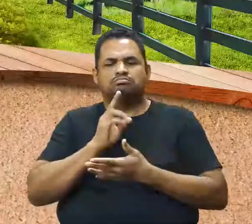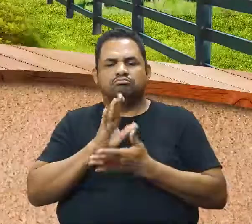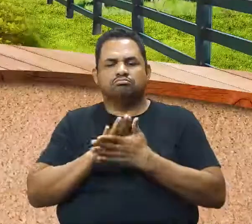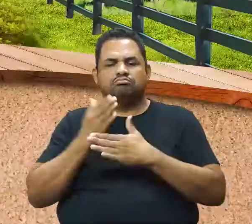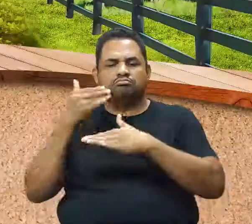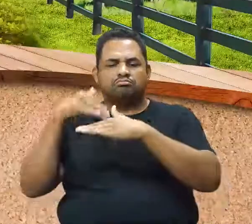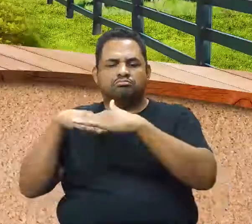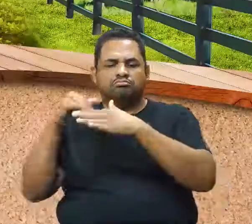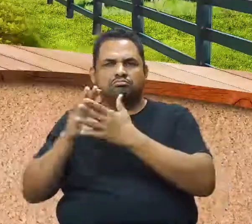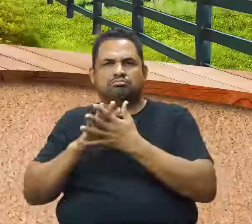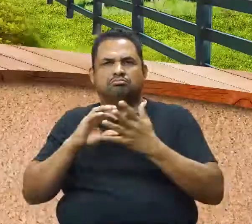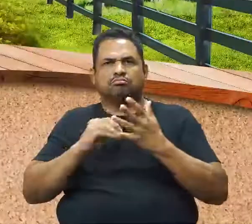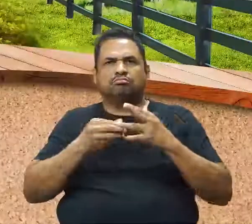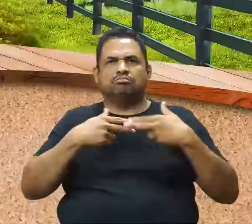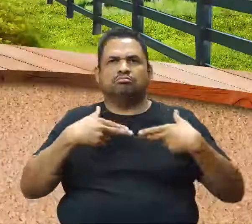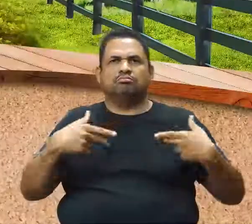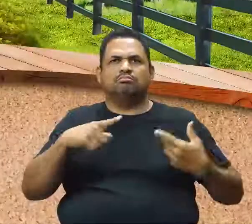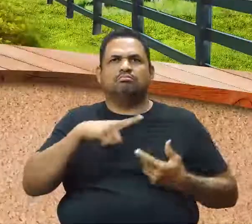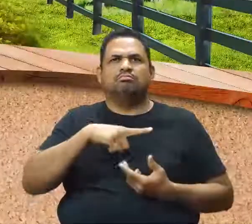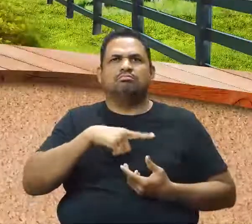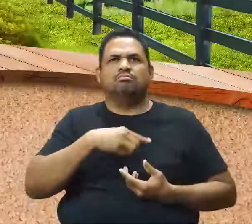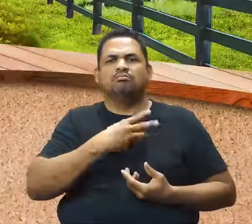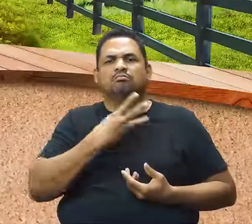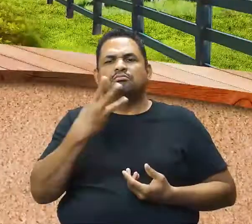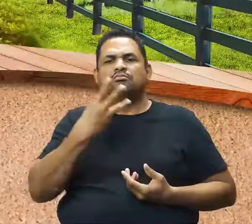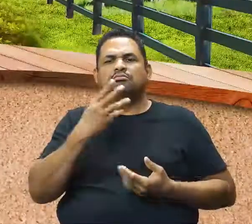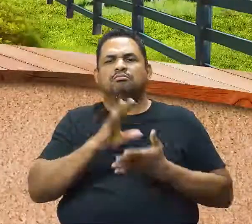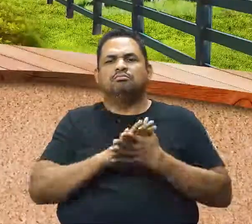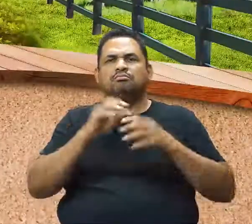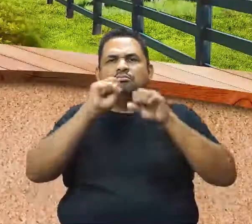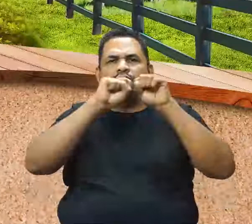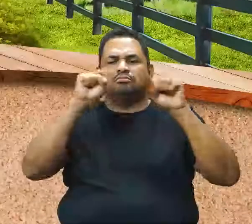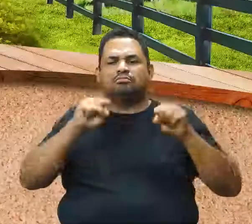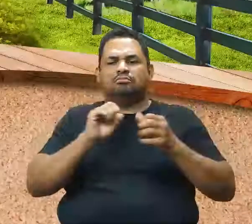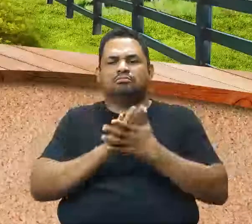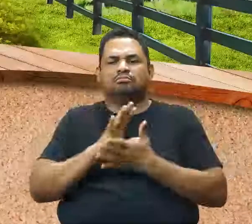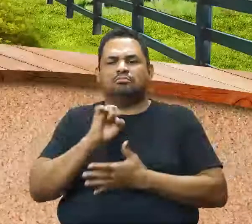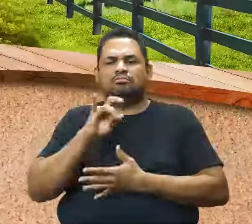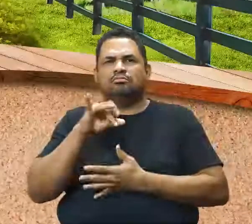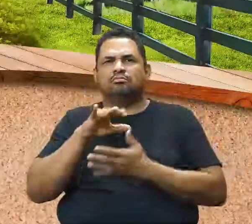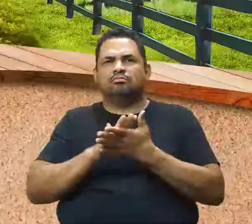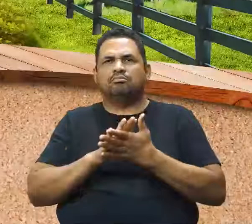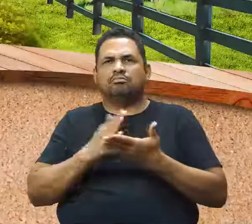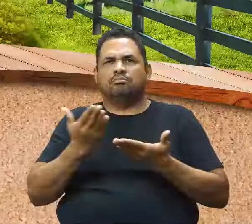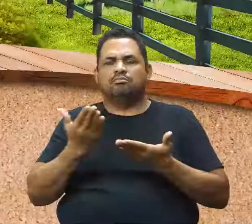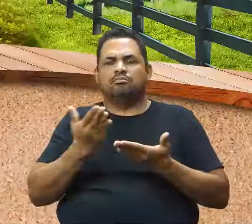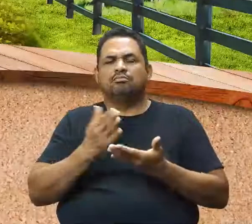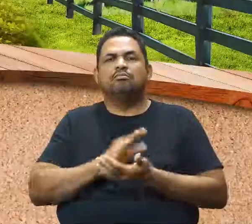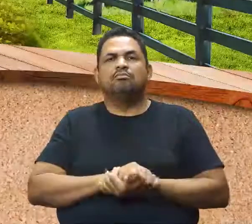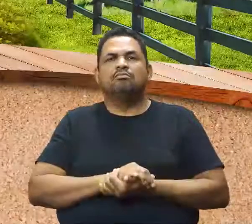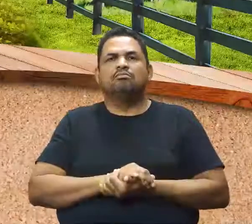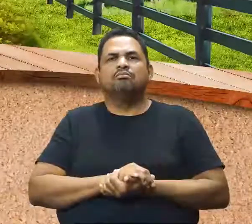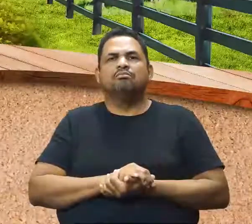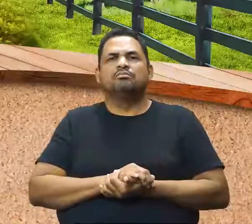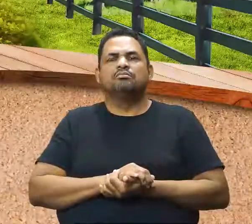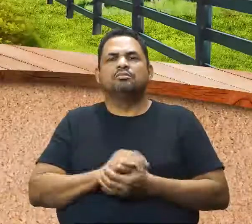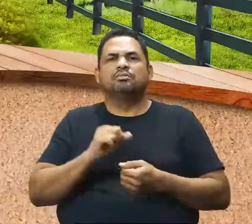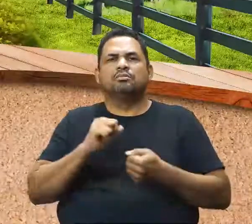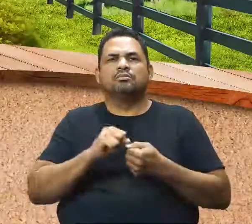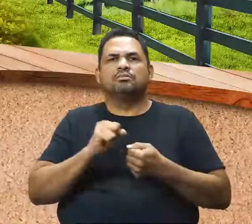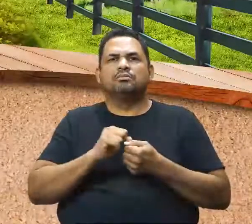armazenamento dos grãos, que tem 3 tipos de sistemas de silo. Mas, don't worry, a gente faz